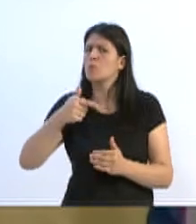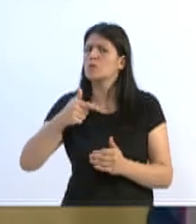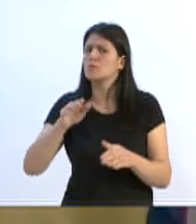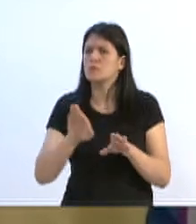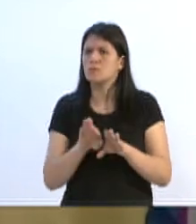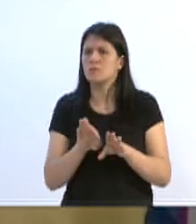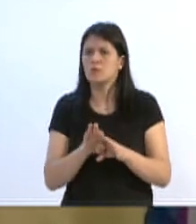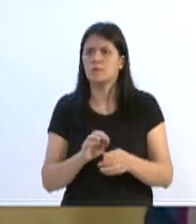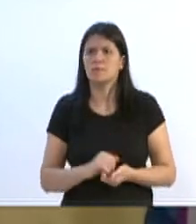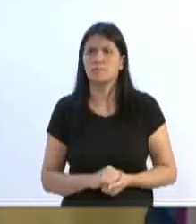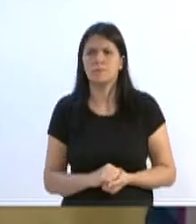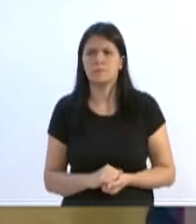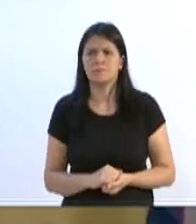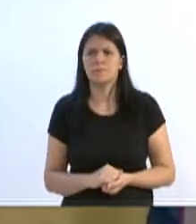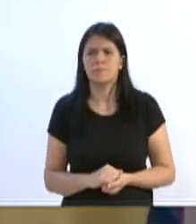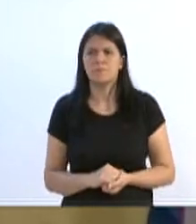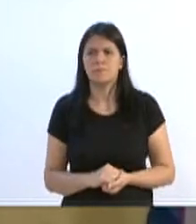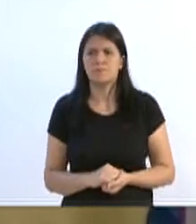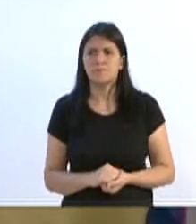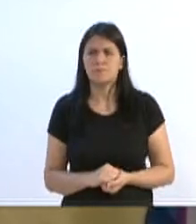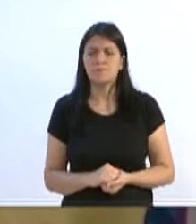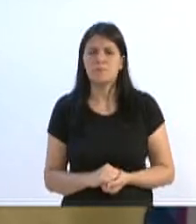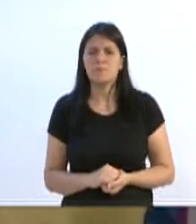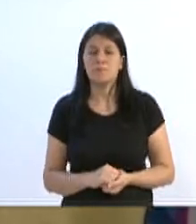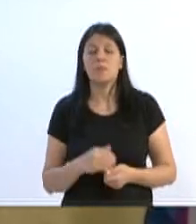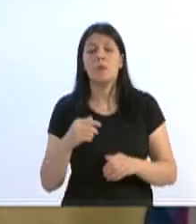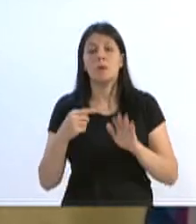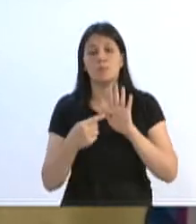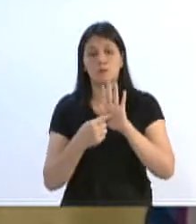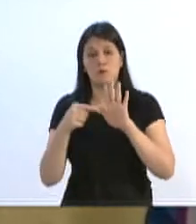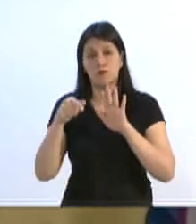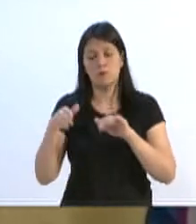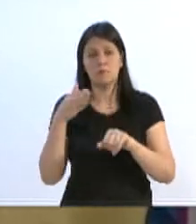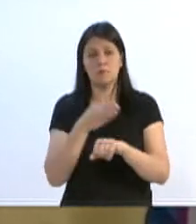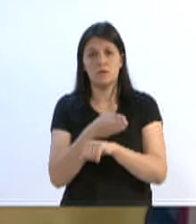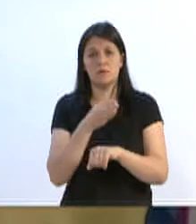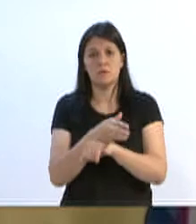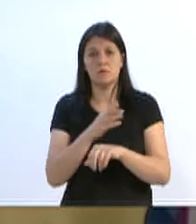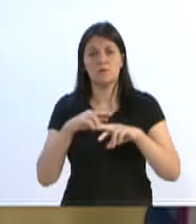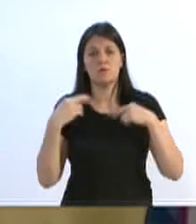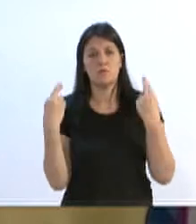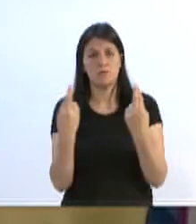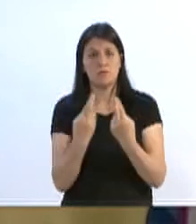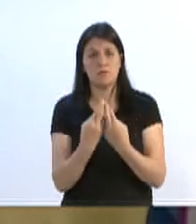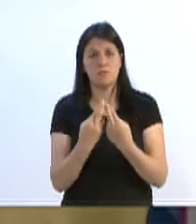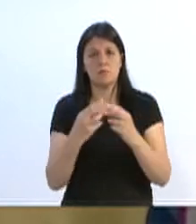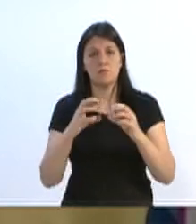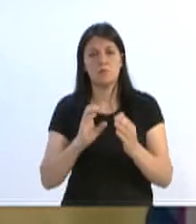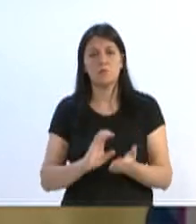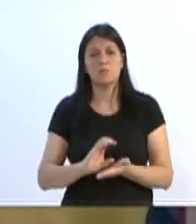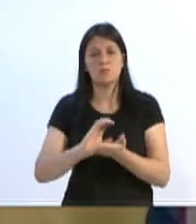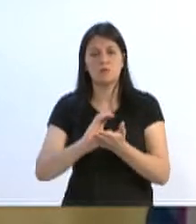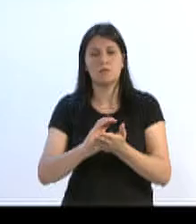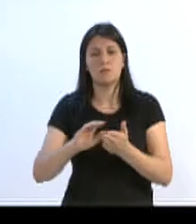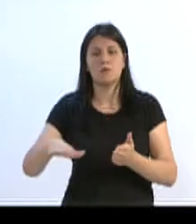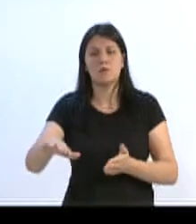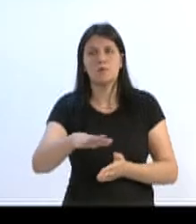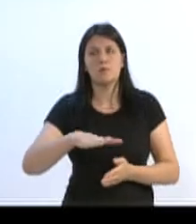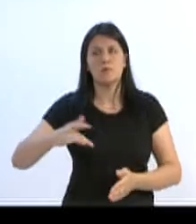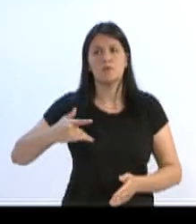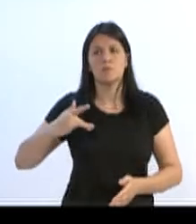destacar aqui a participação nossa última reunião do conselho regional de saúde da grande velha laranjeiras velha tem as fotos aí